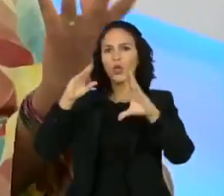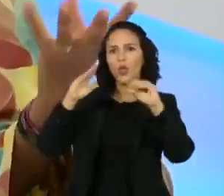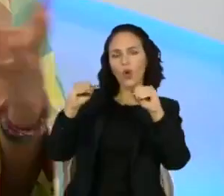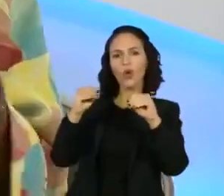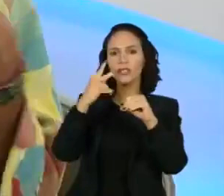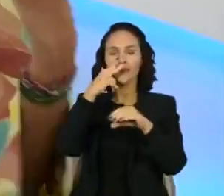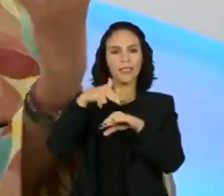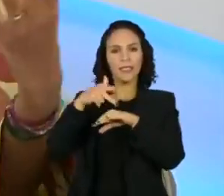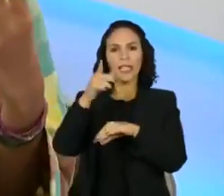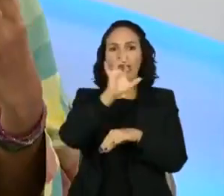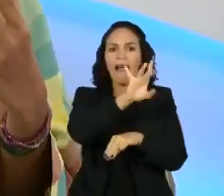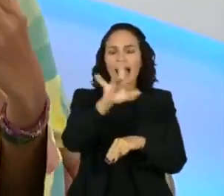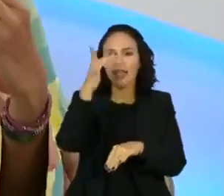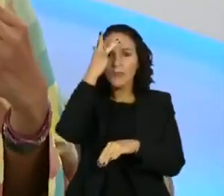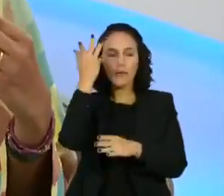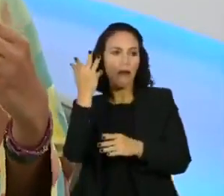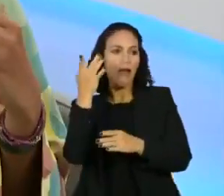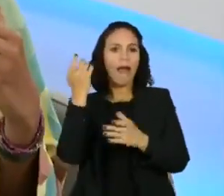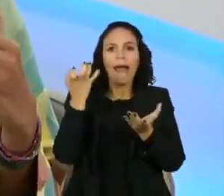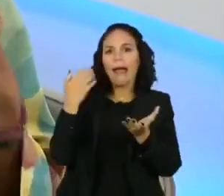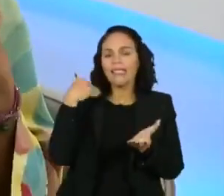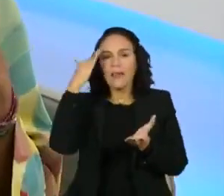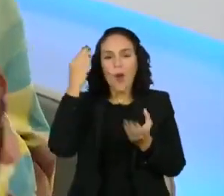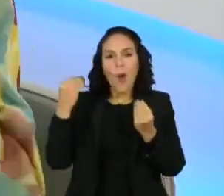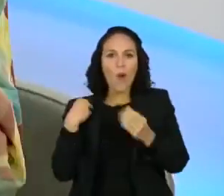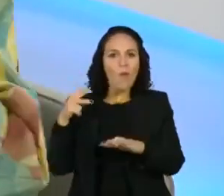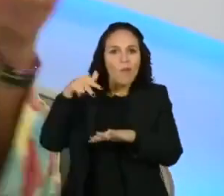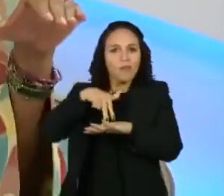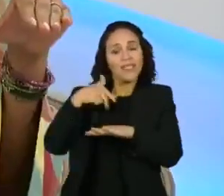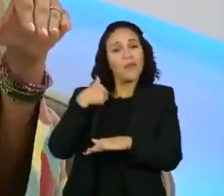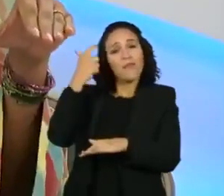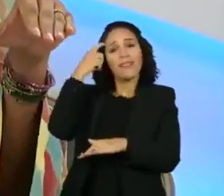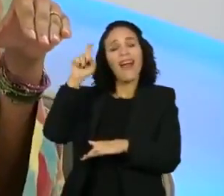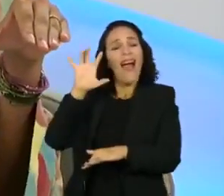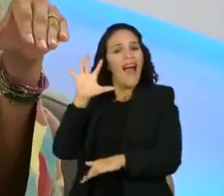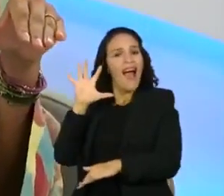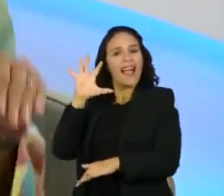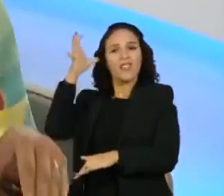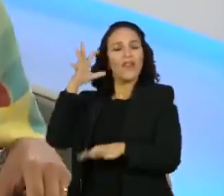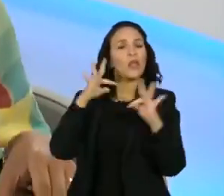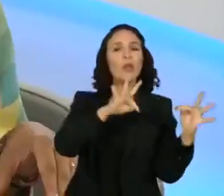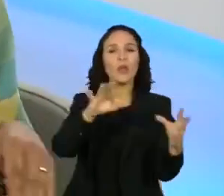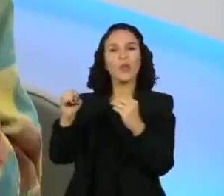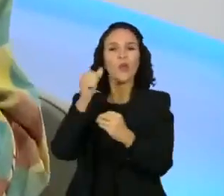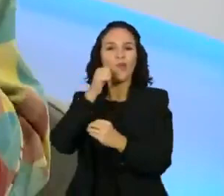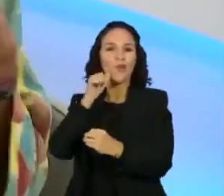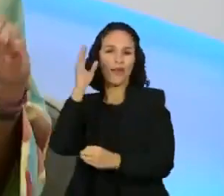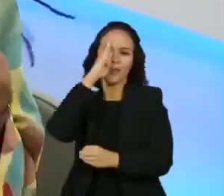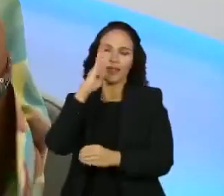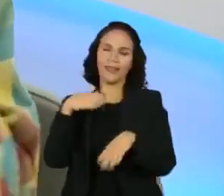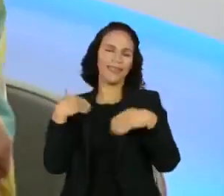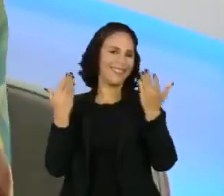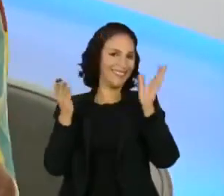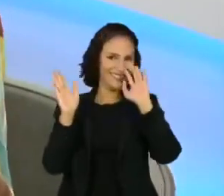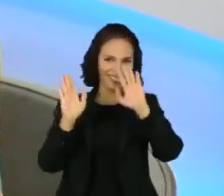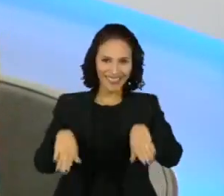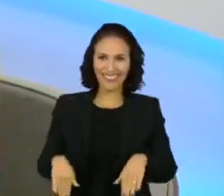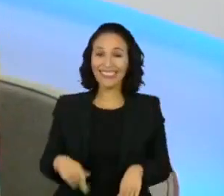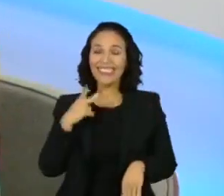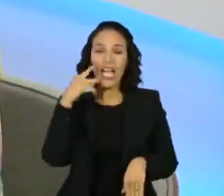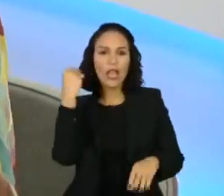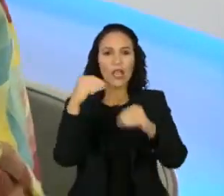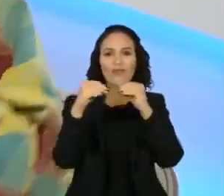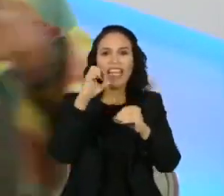meio fetiche, né? Eu achava que ali eu ia resolver o problema das mulheres brasileiras. Assim, eu falei, essa novela